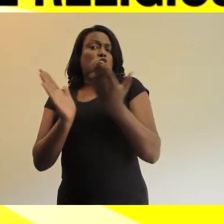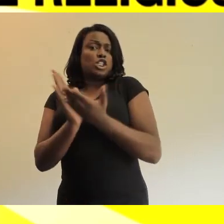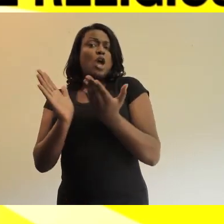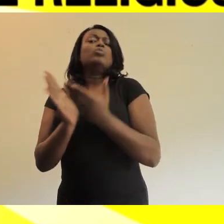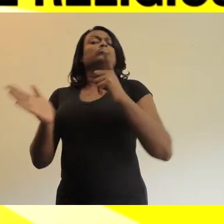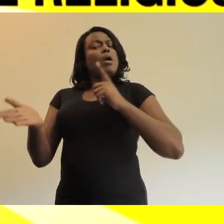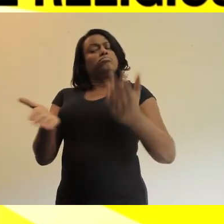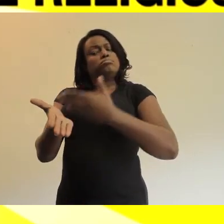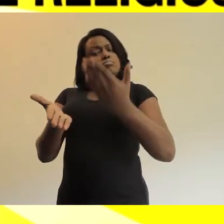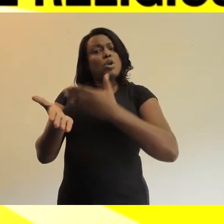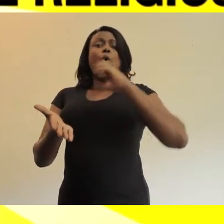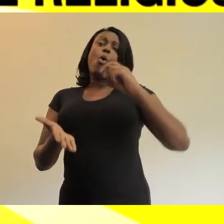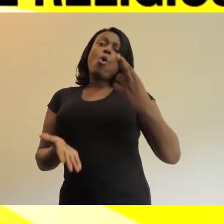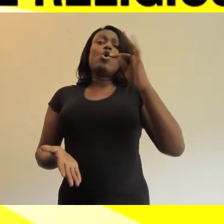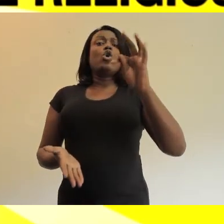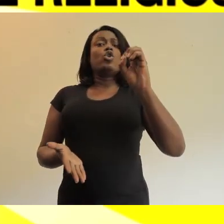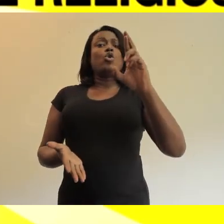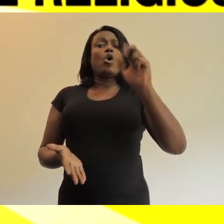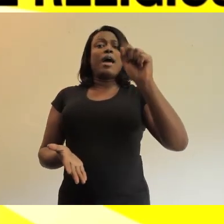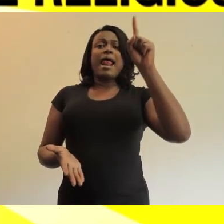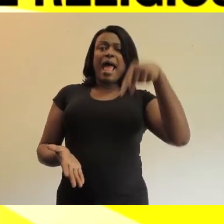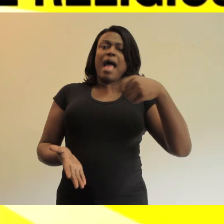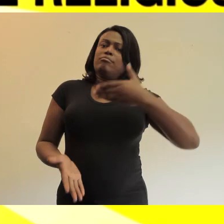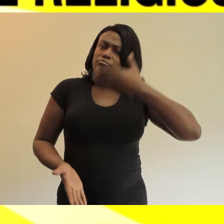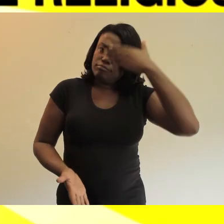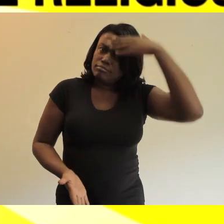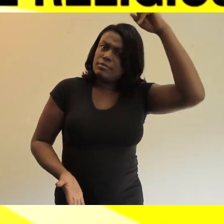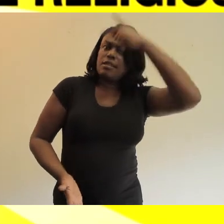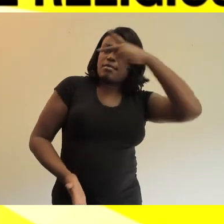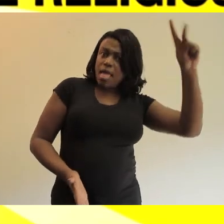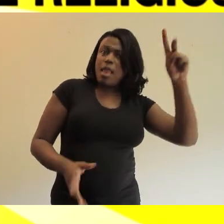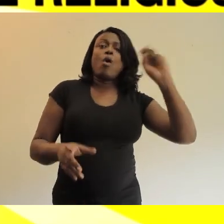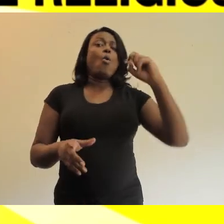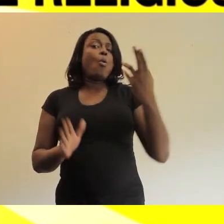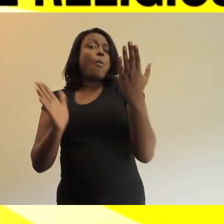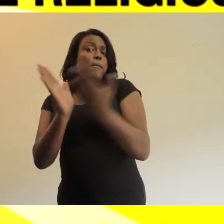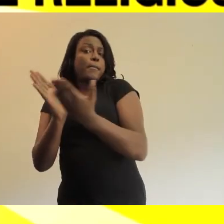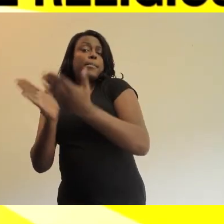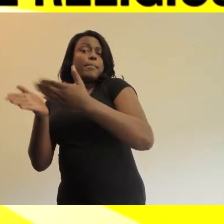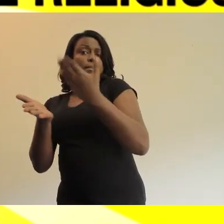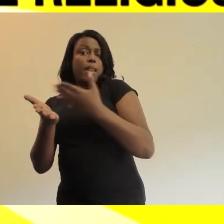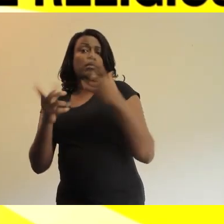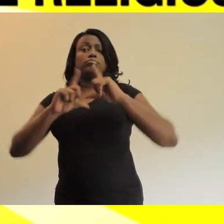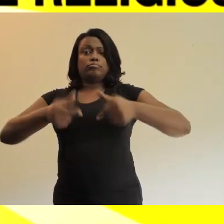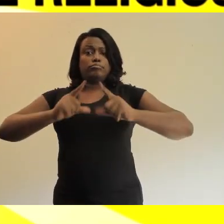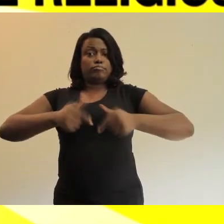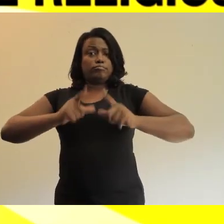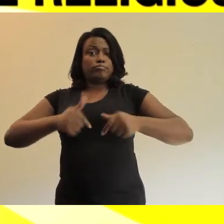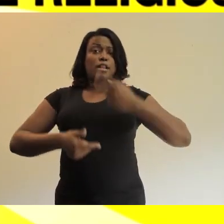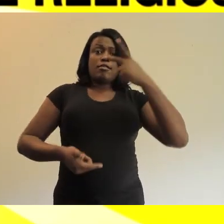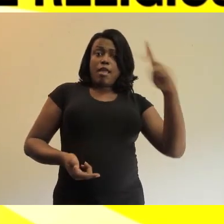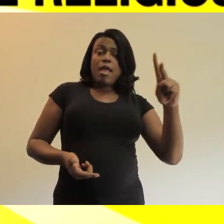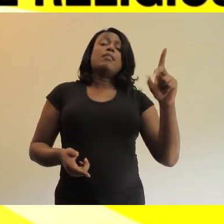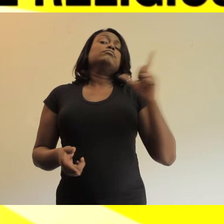uma leitura literal ou ao pé da letra da Torá da Bíblia ou do Corão valorizando a